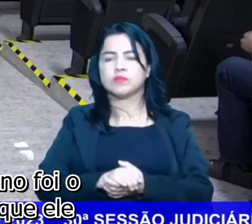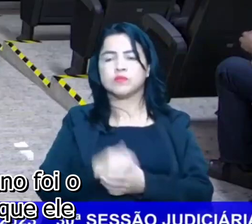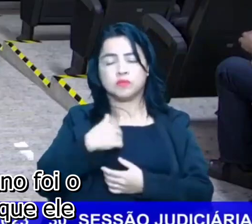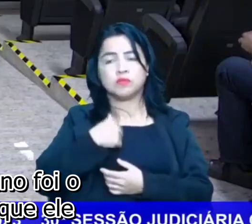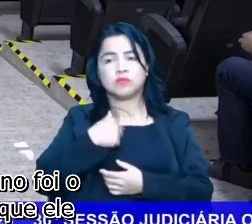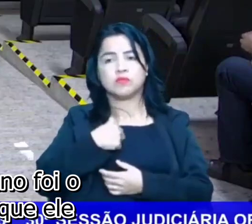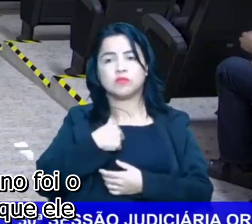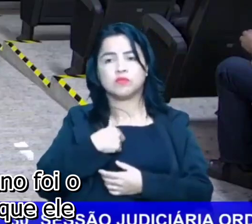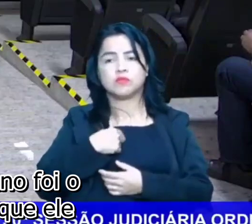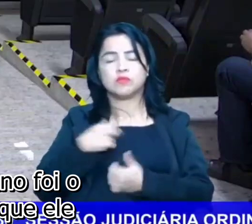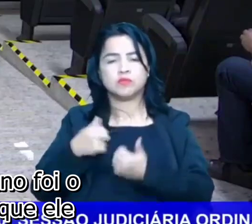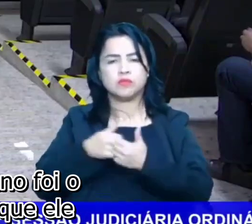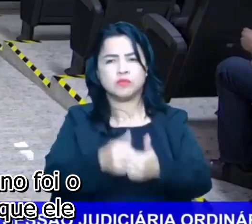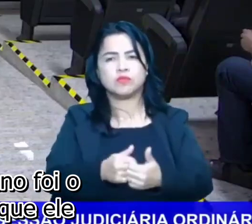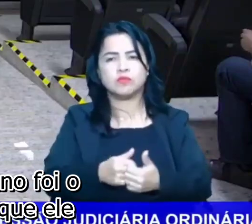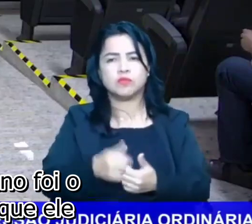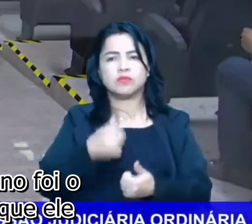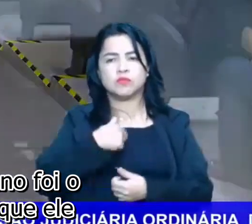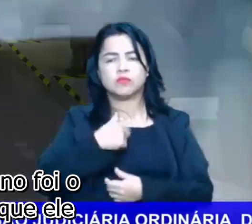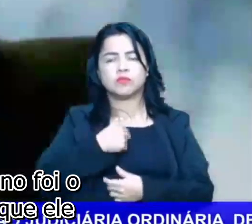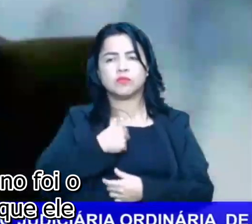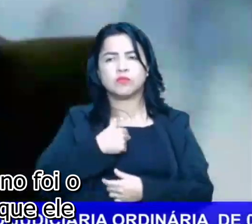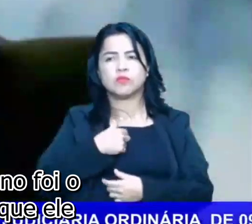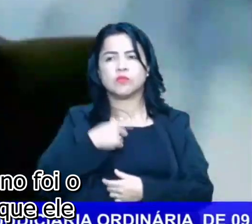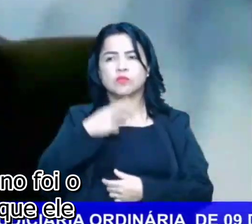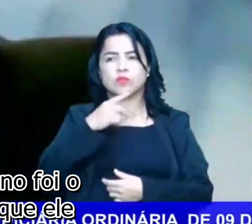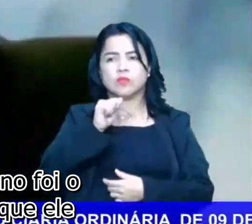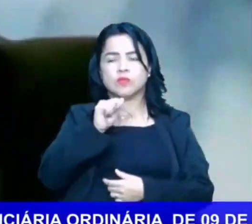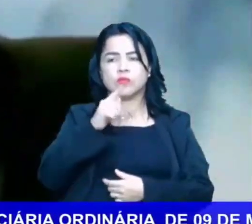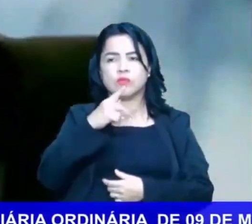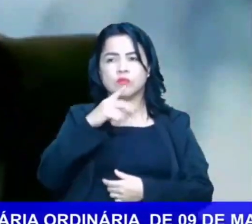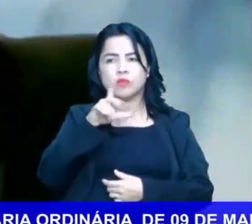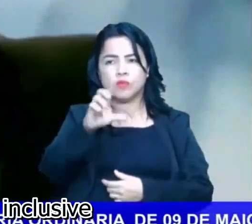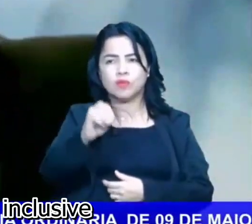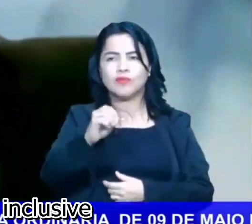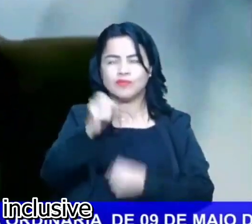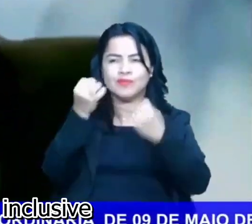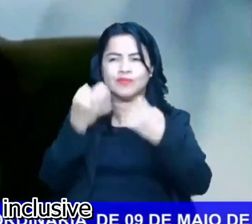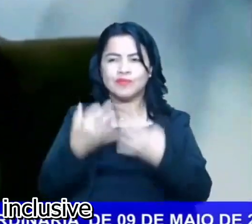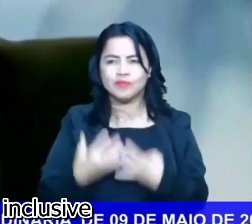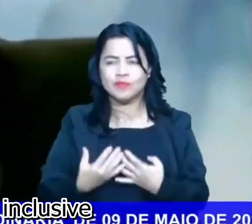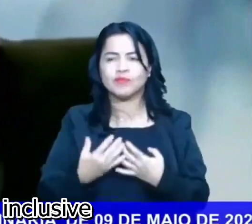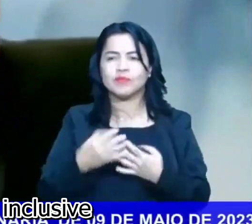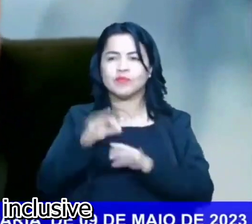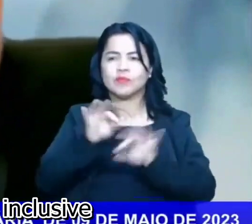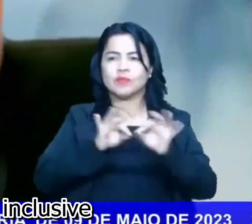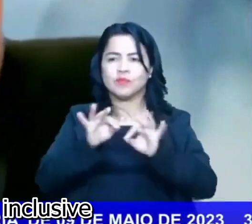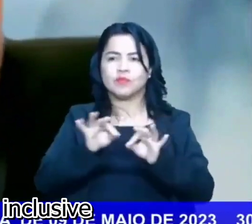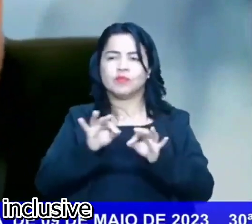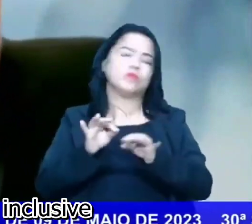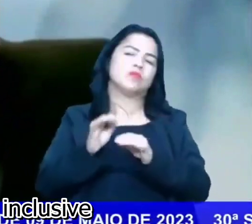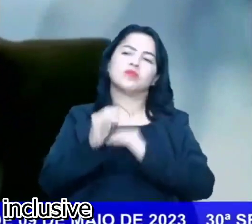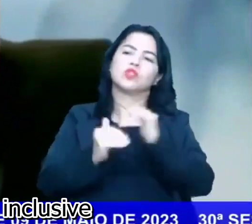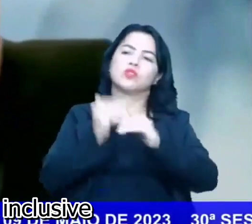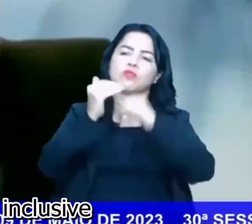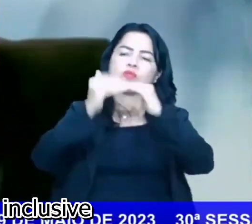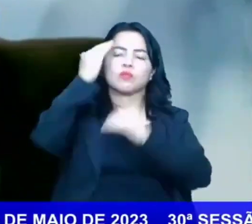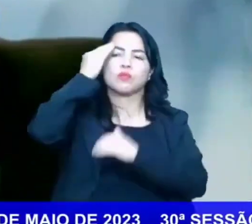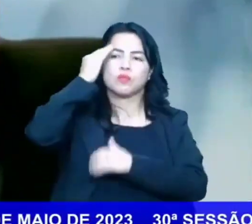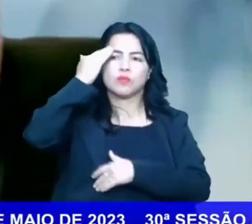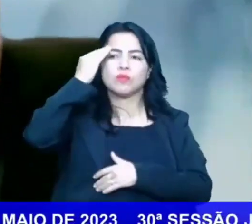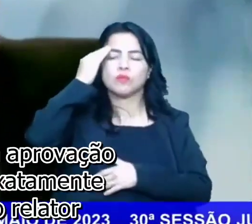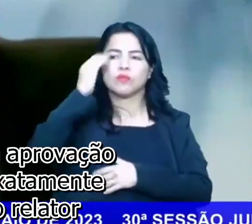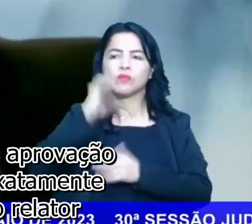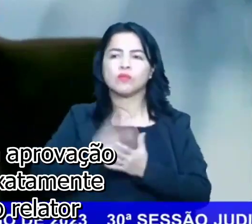inclusive na linha, que salvo engano foi o caso que ontem o doutor Pablo esclareceu, que ele fez um reajuste, né, evoluiu no entendimento,